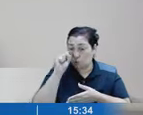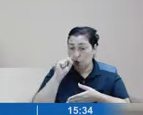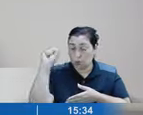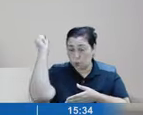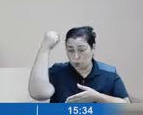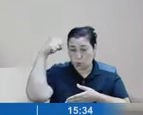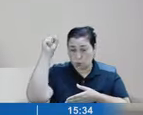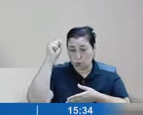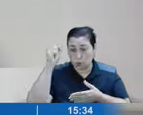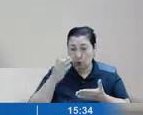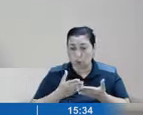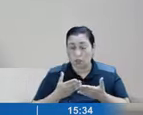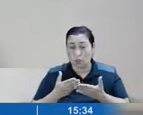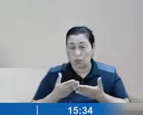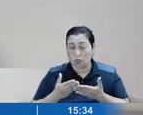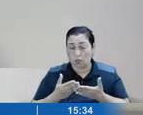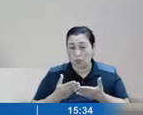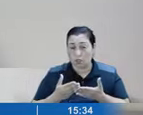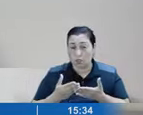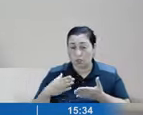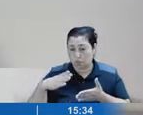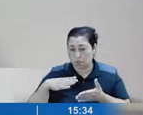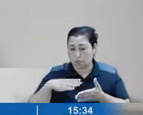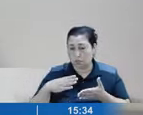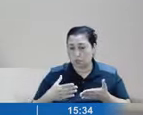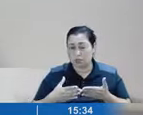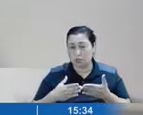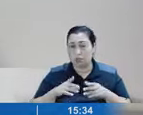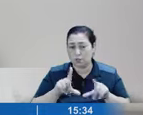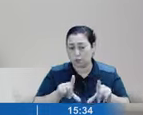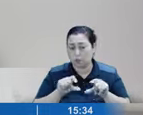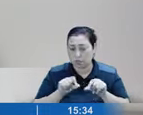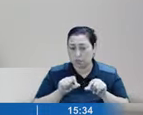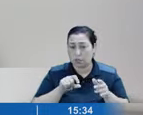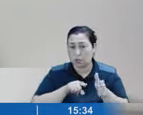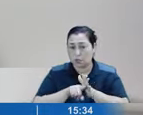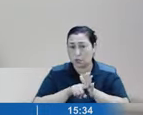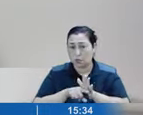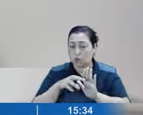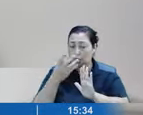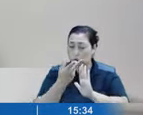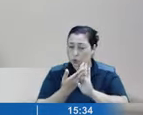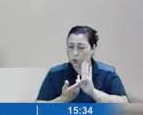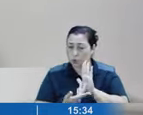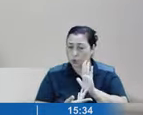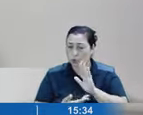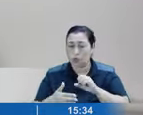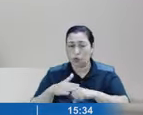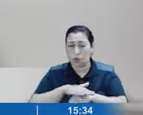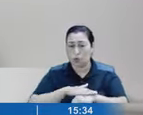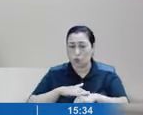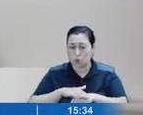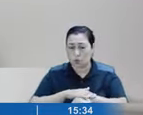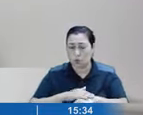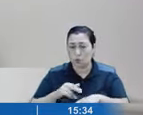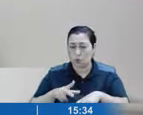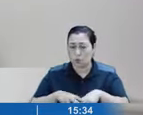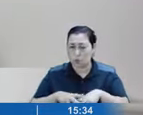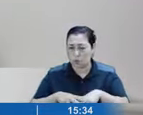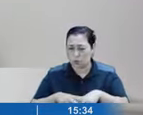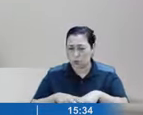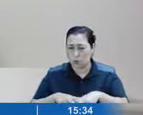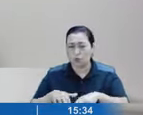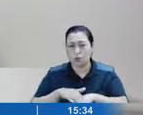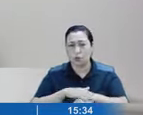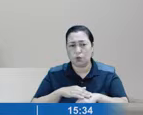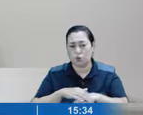pegaram o teste com imunohistoquímica, associaram a um questionário. Então, eles conversaram com o paciente, fizeram anamnese no